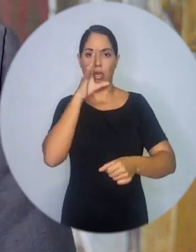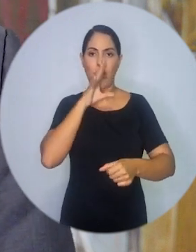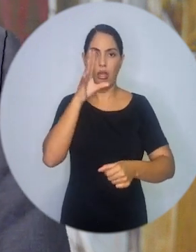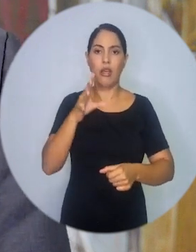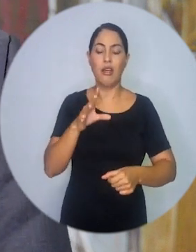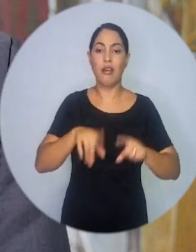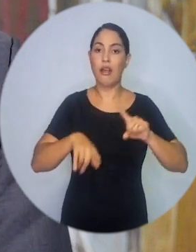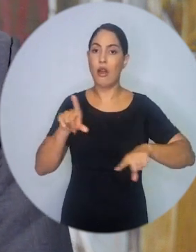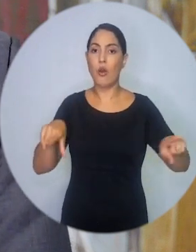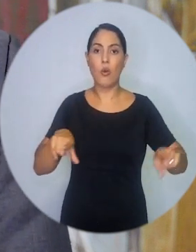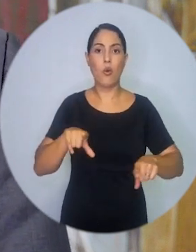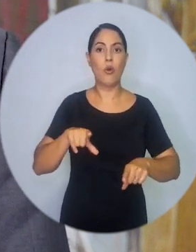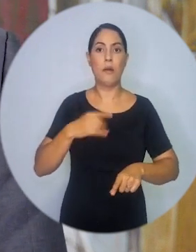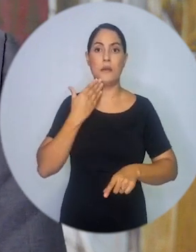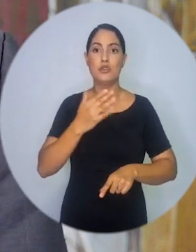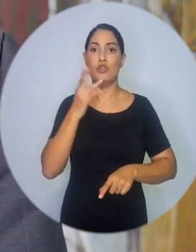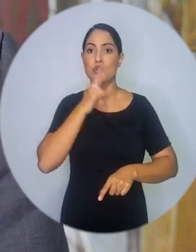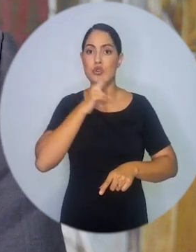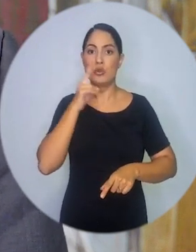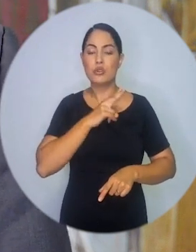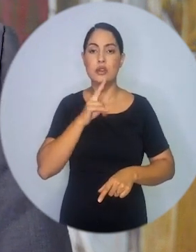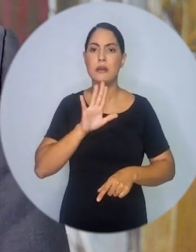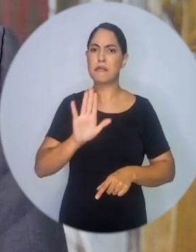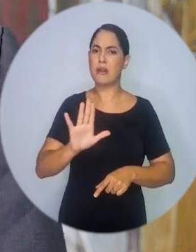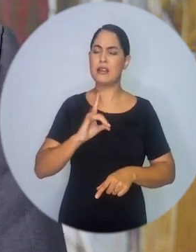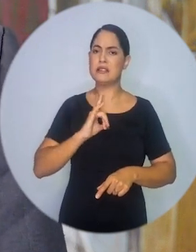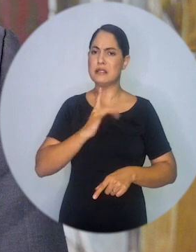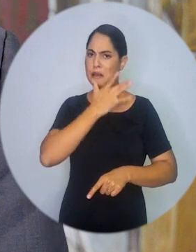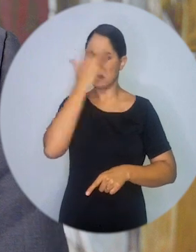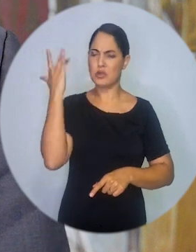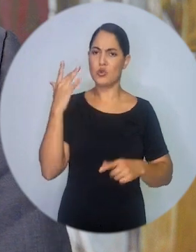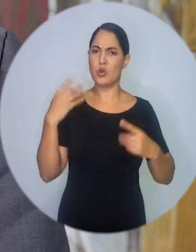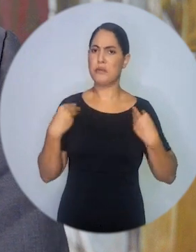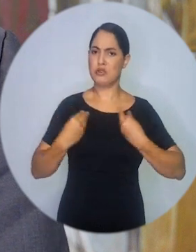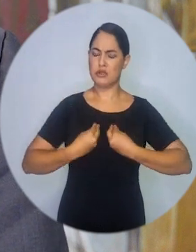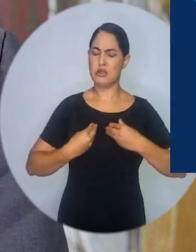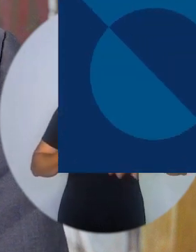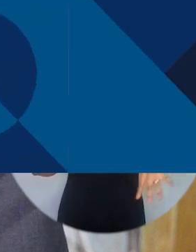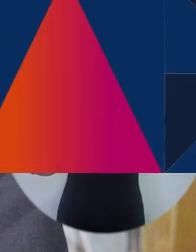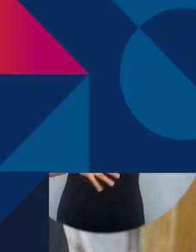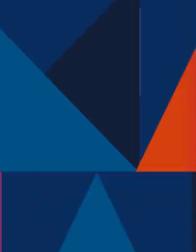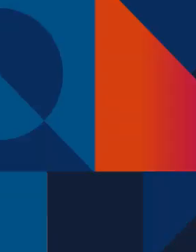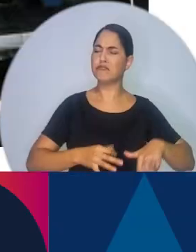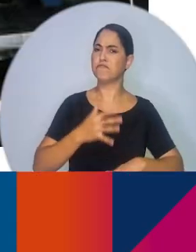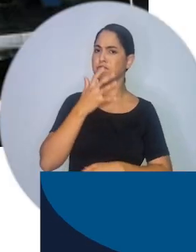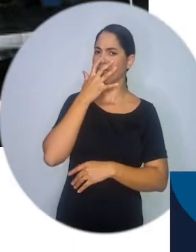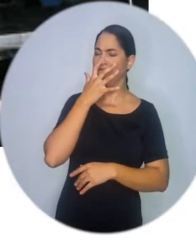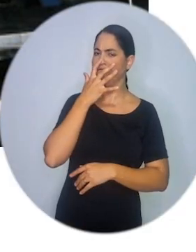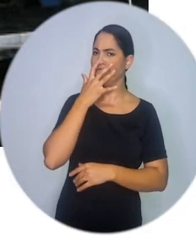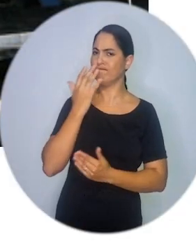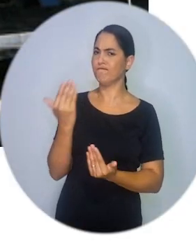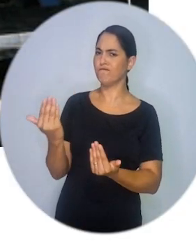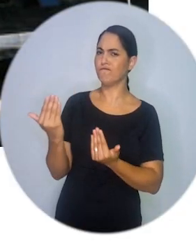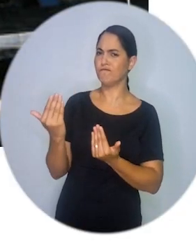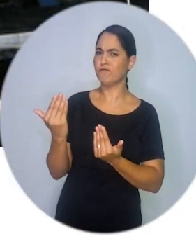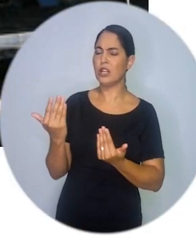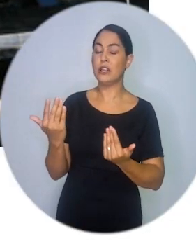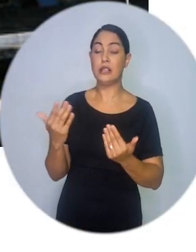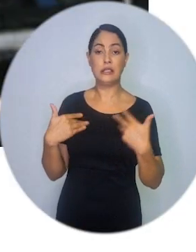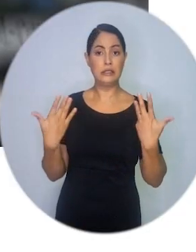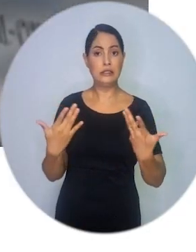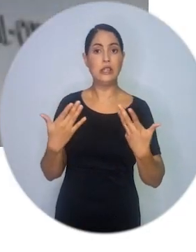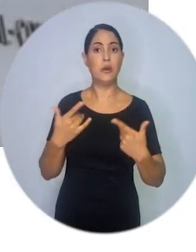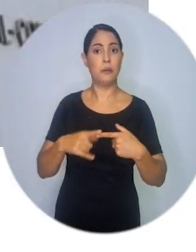demandados e algumas liminares eram deferidas. Isso chamou a atenção de alguns magistrados que passaram, logicamente, a ter